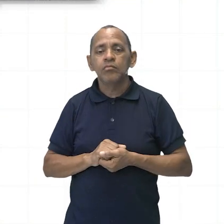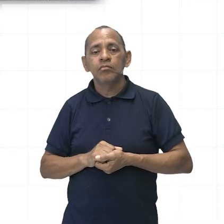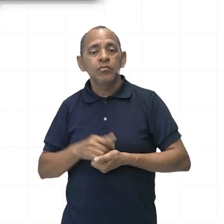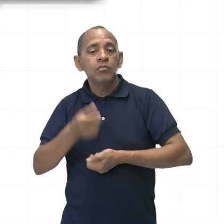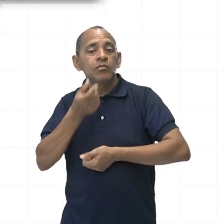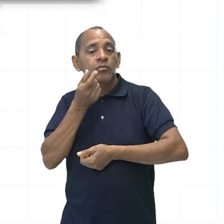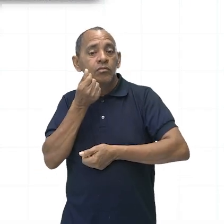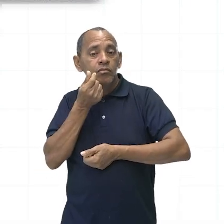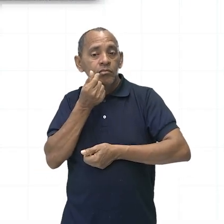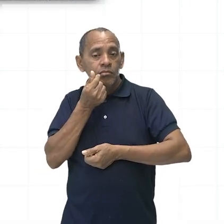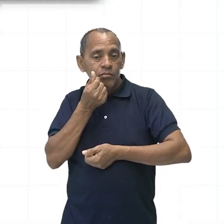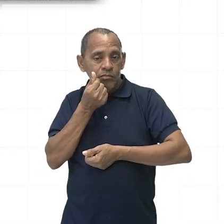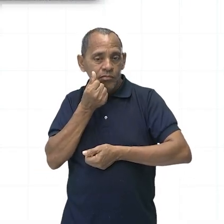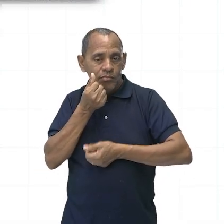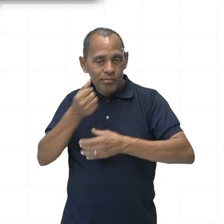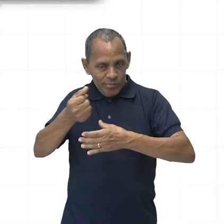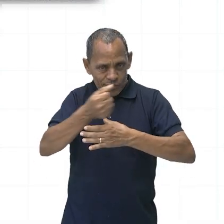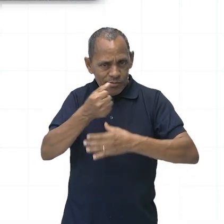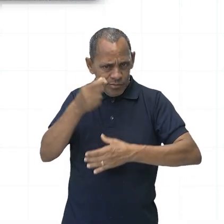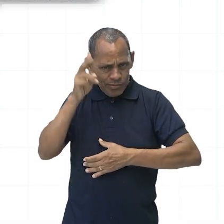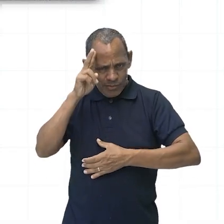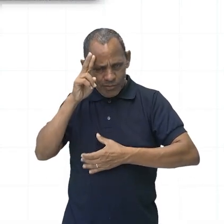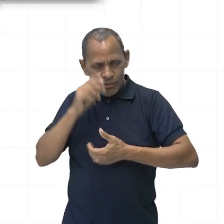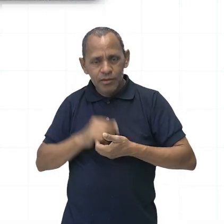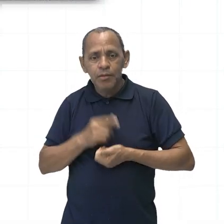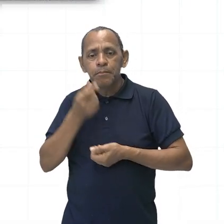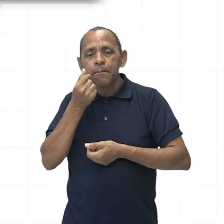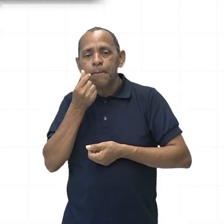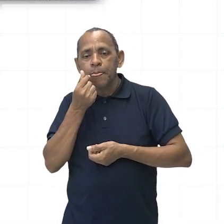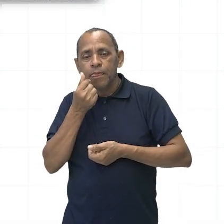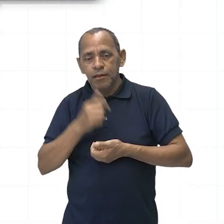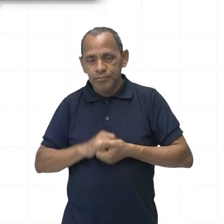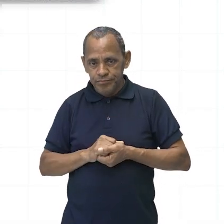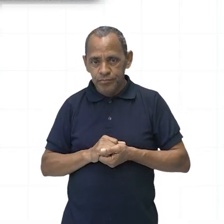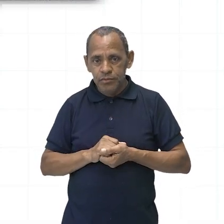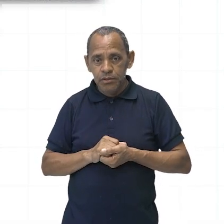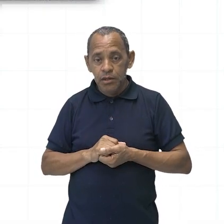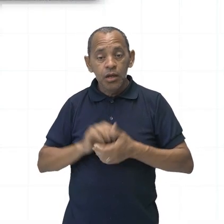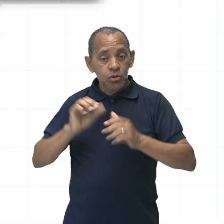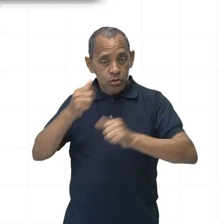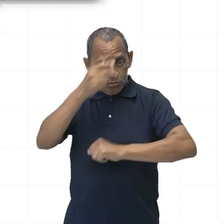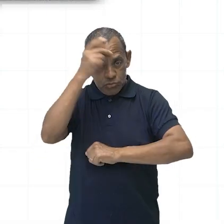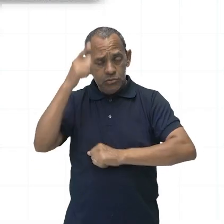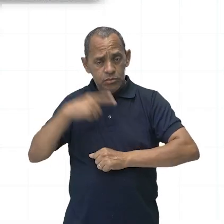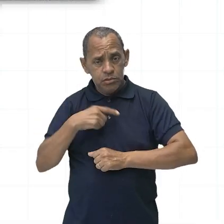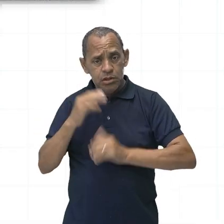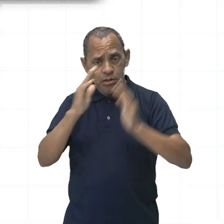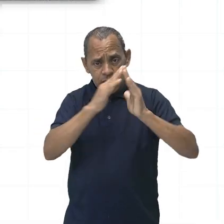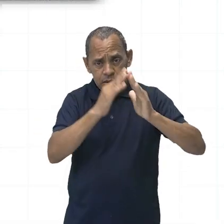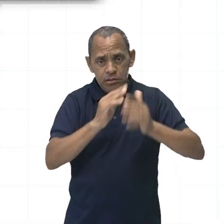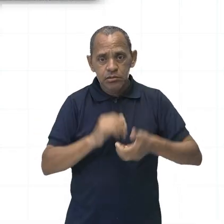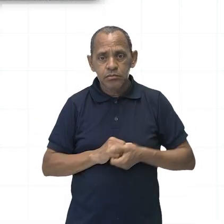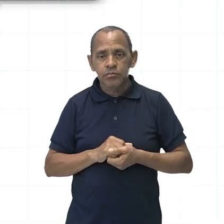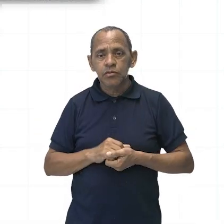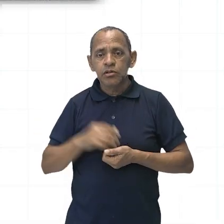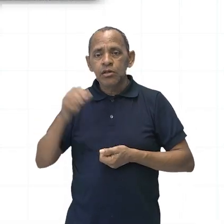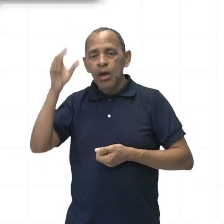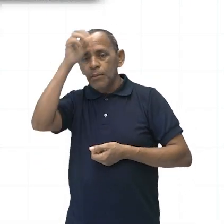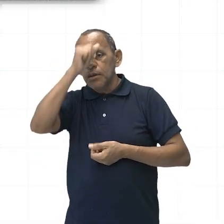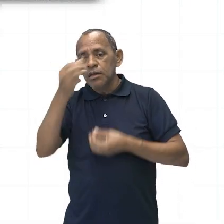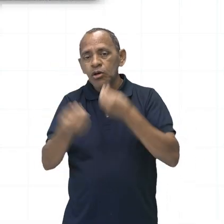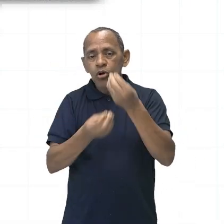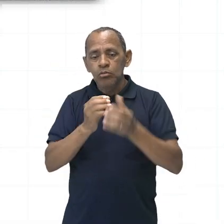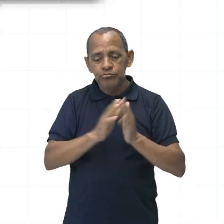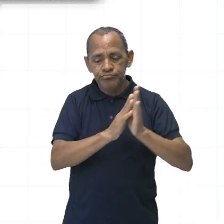de sódio, conhecido popularmente como sal de cozinha, que todos devem ter em casa. Então, vamos para os passos que nós já aprendemos